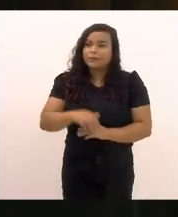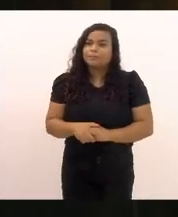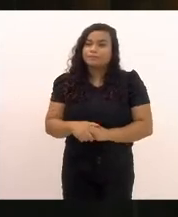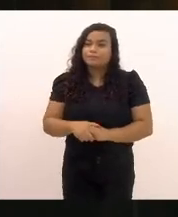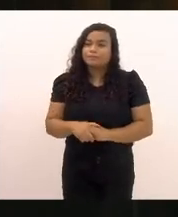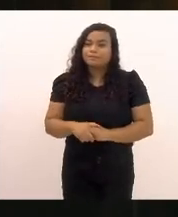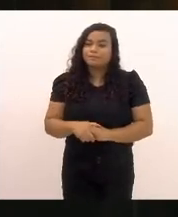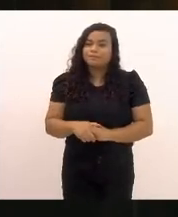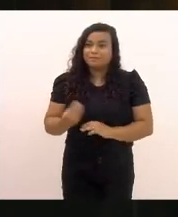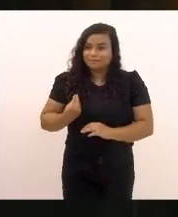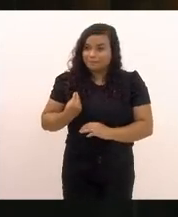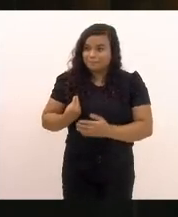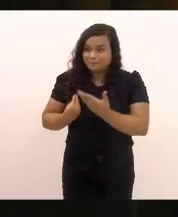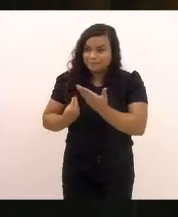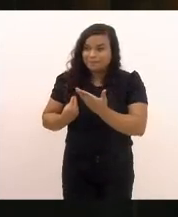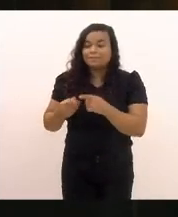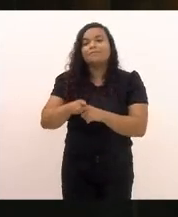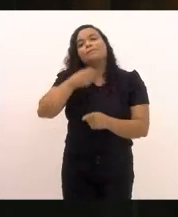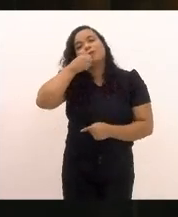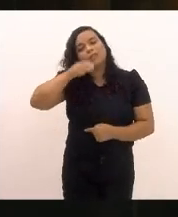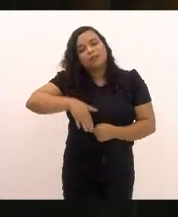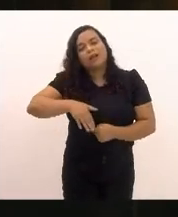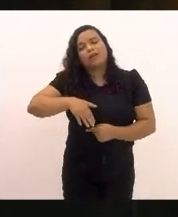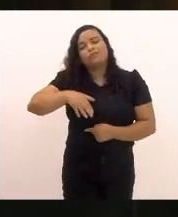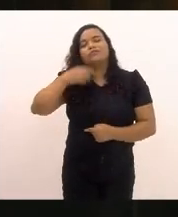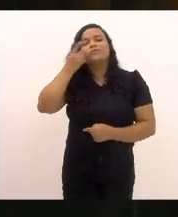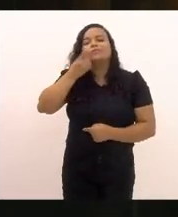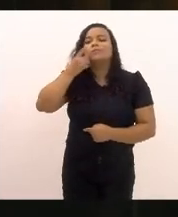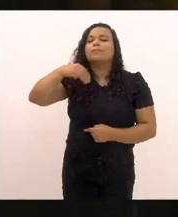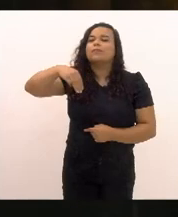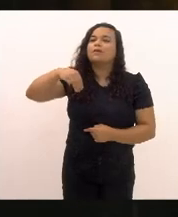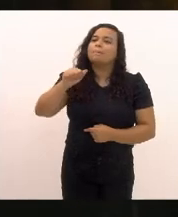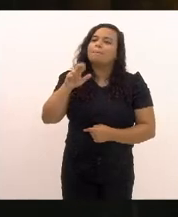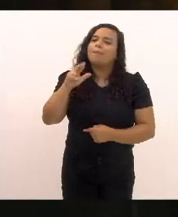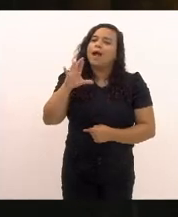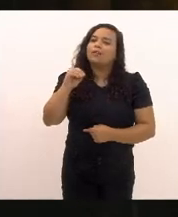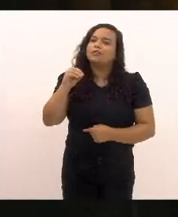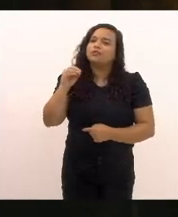tarde ao deputado Márcio Galberto, que acabou de